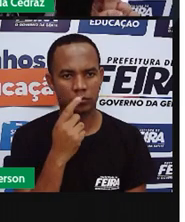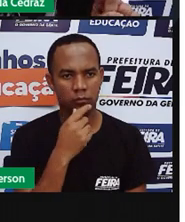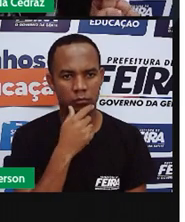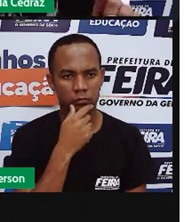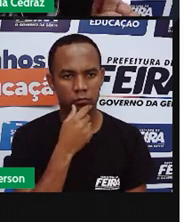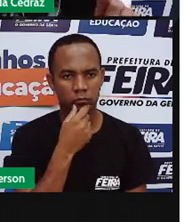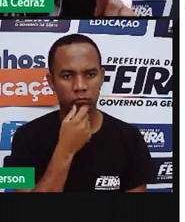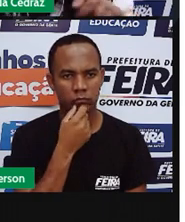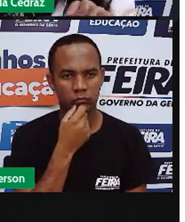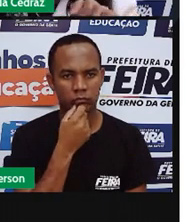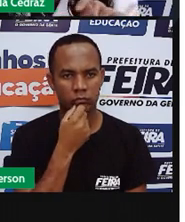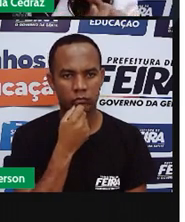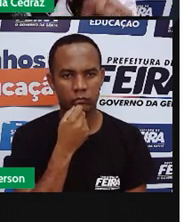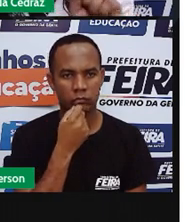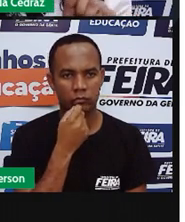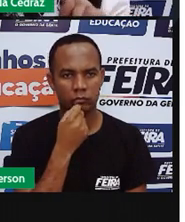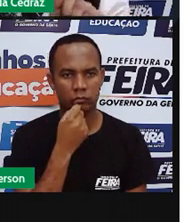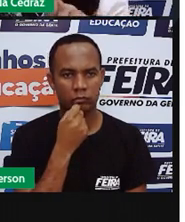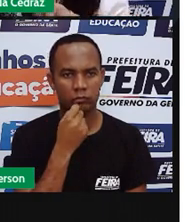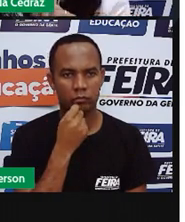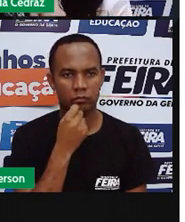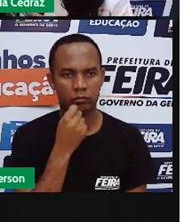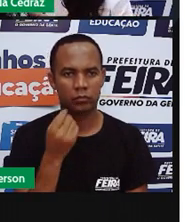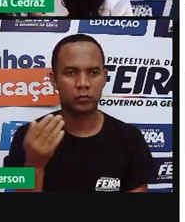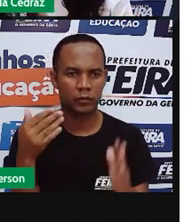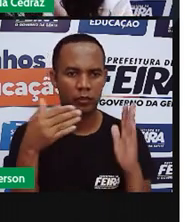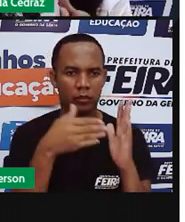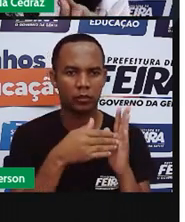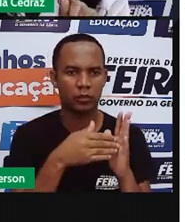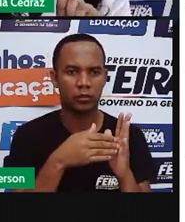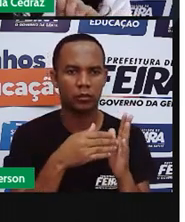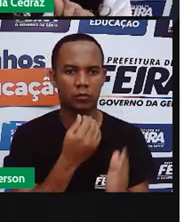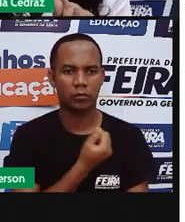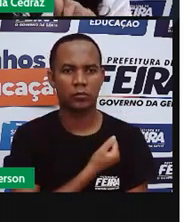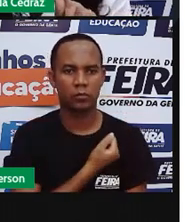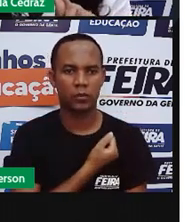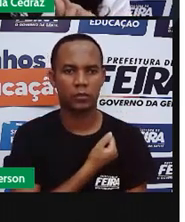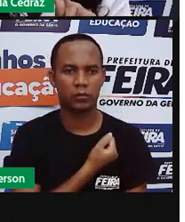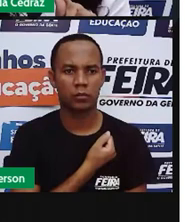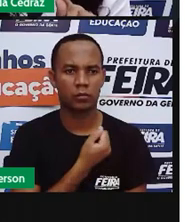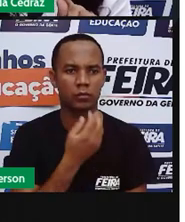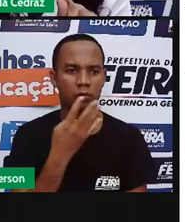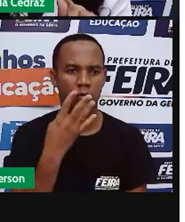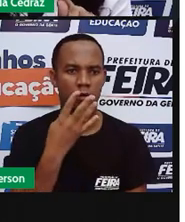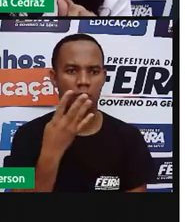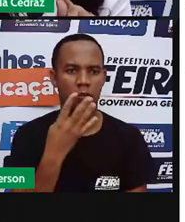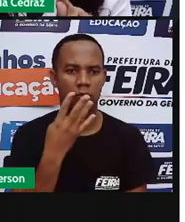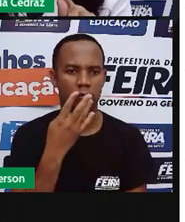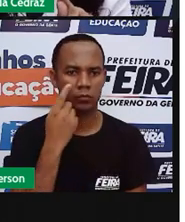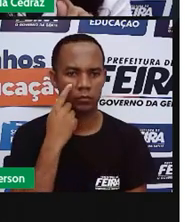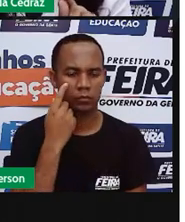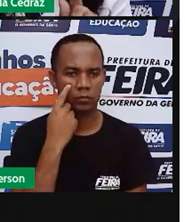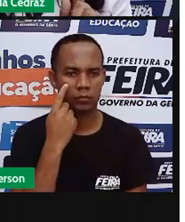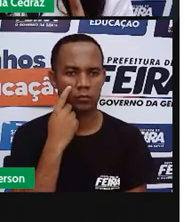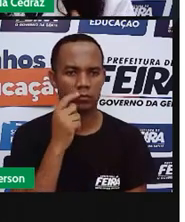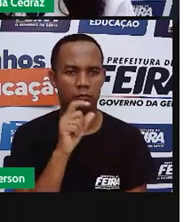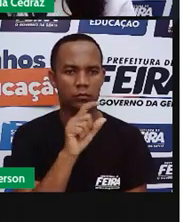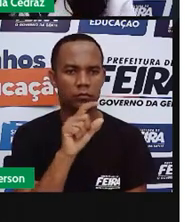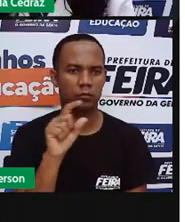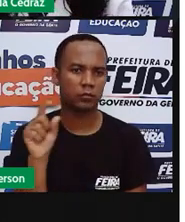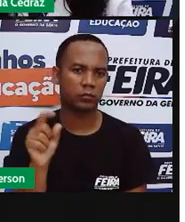O número 1 até o número 4. E agora nós vamos completar essa